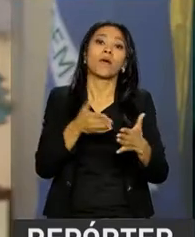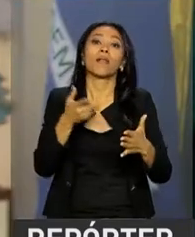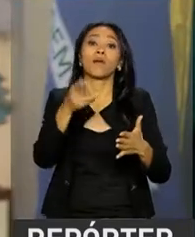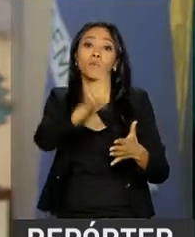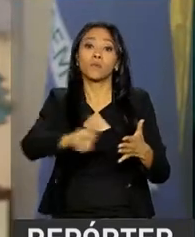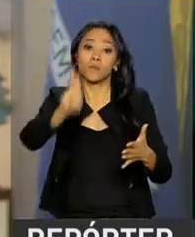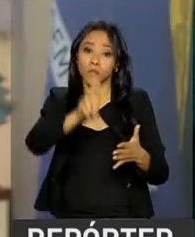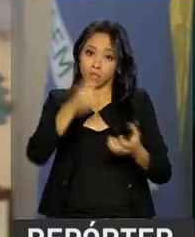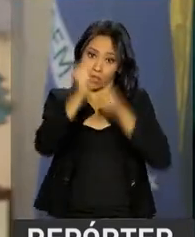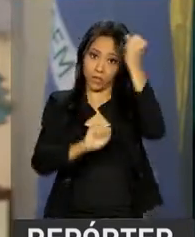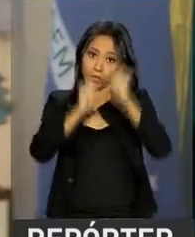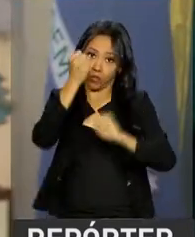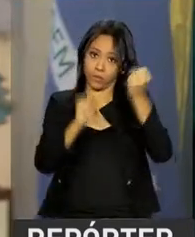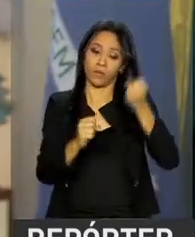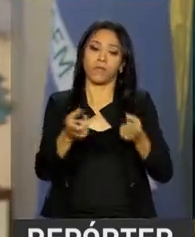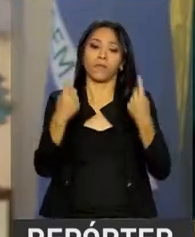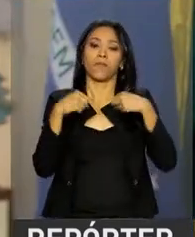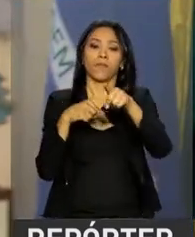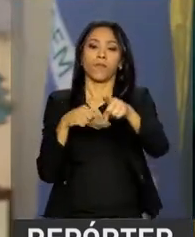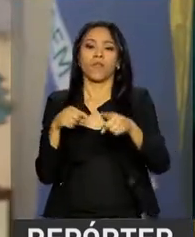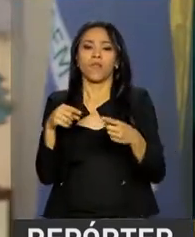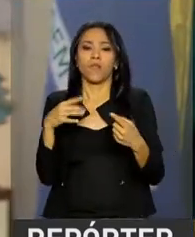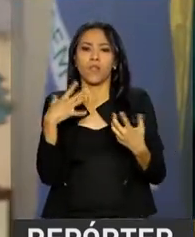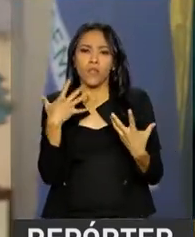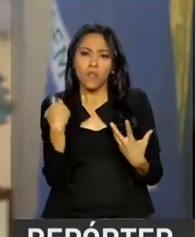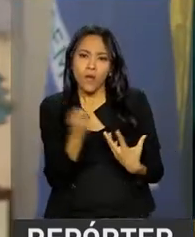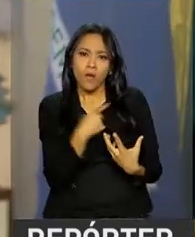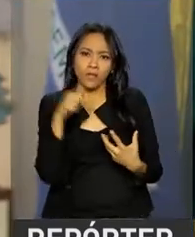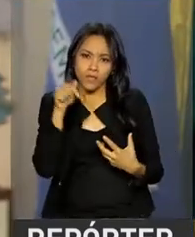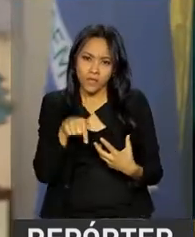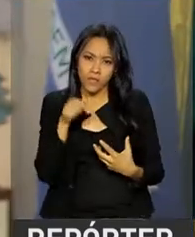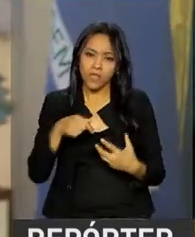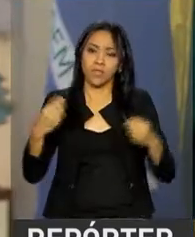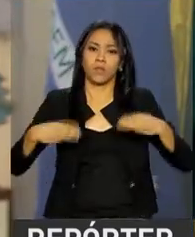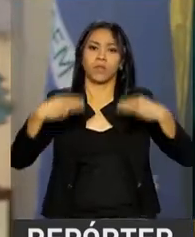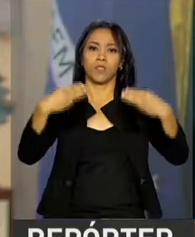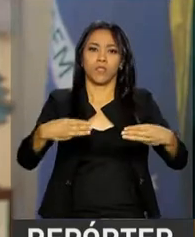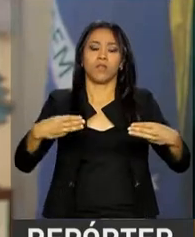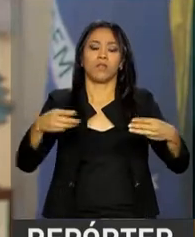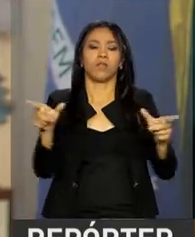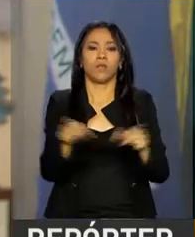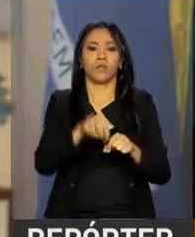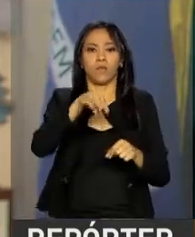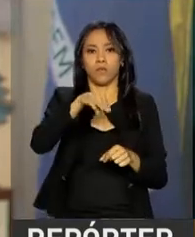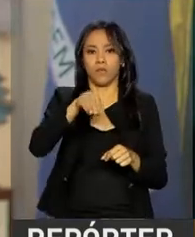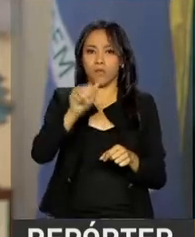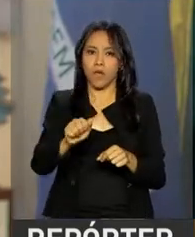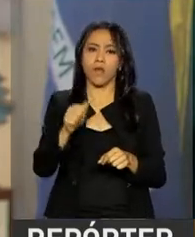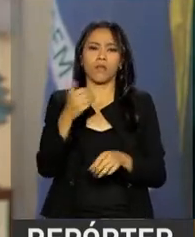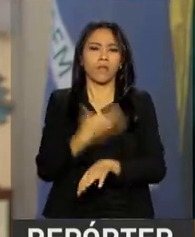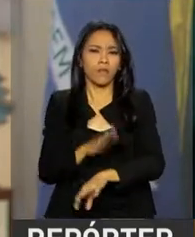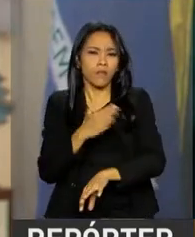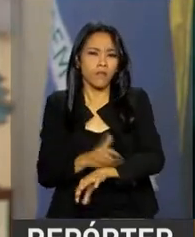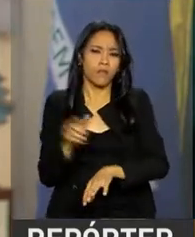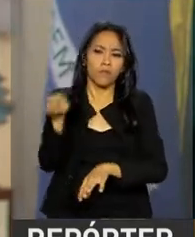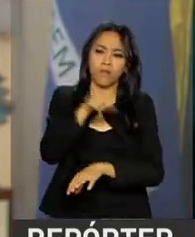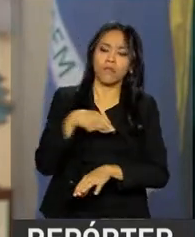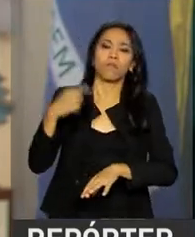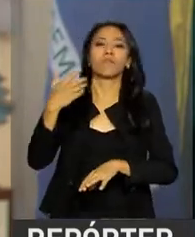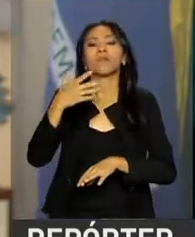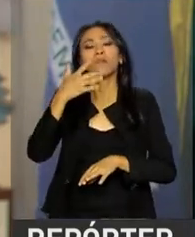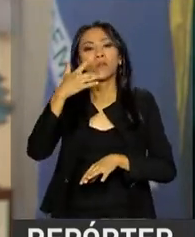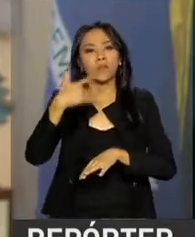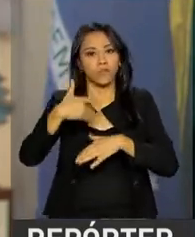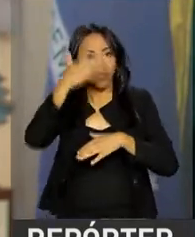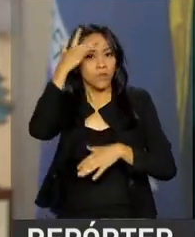Nós montamos um programa, acompanhamos aqui pelo Ministério do Meio Ambiente todos os passos de treinamento, de capacitação,